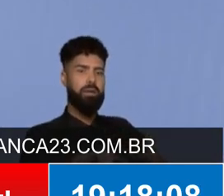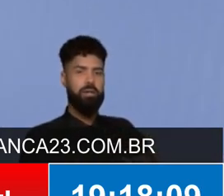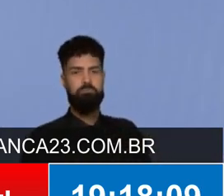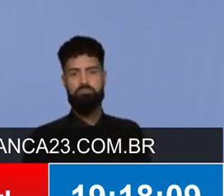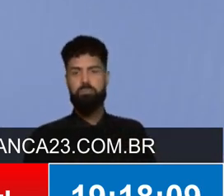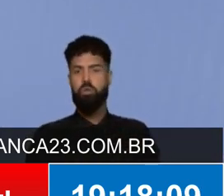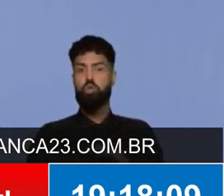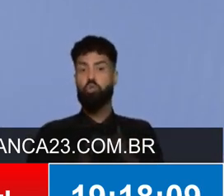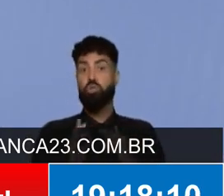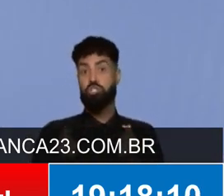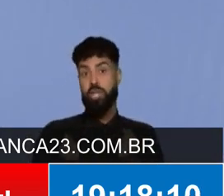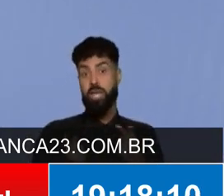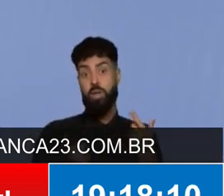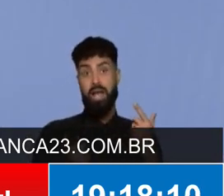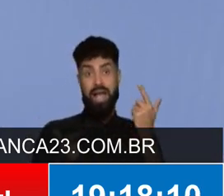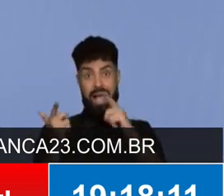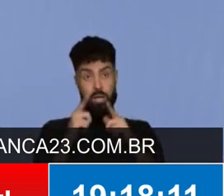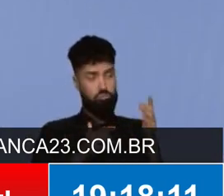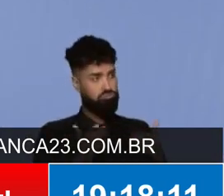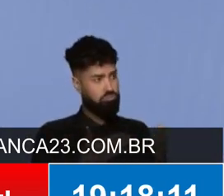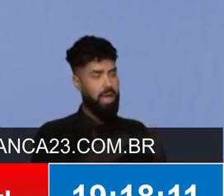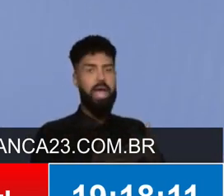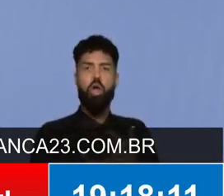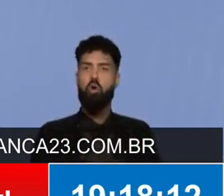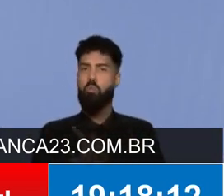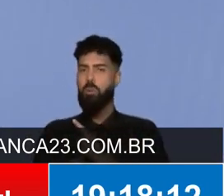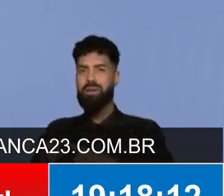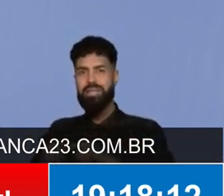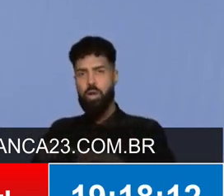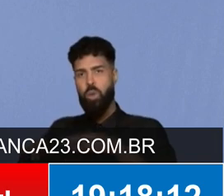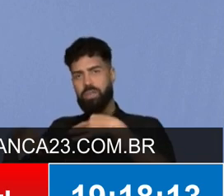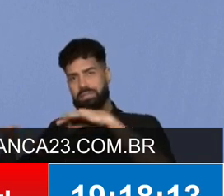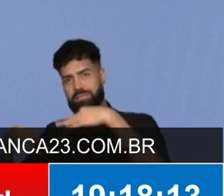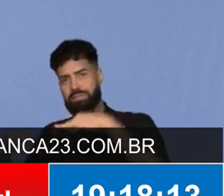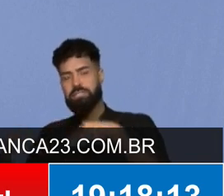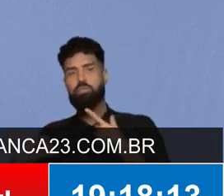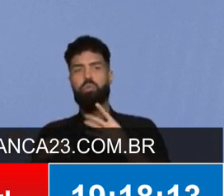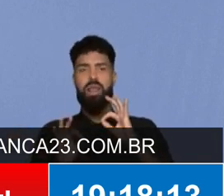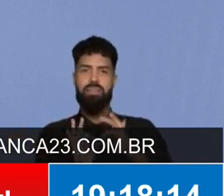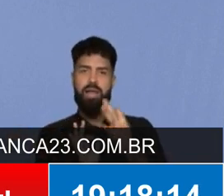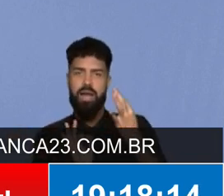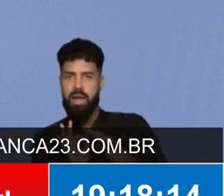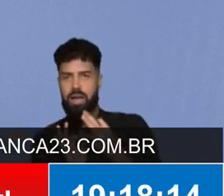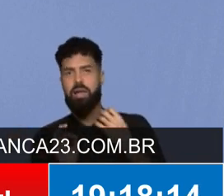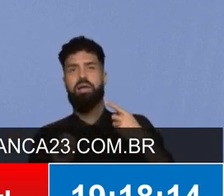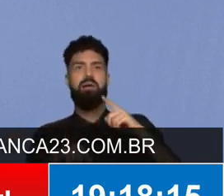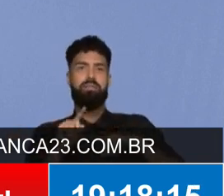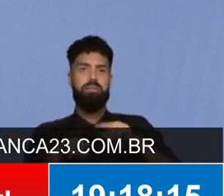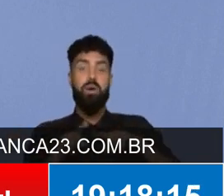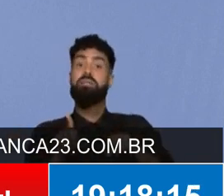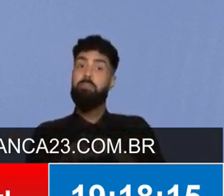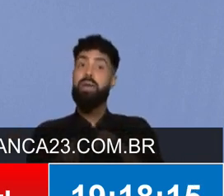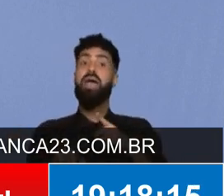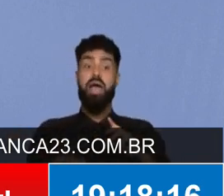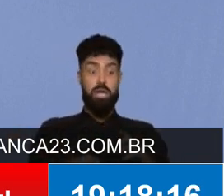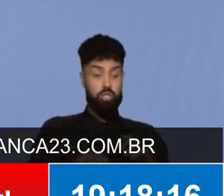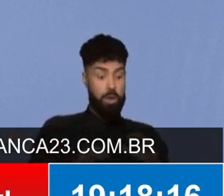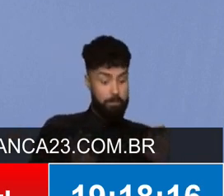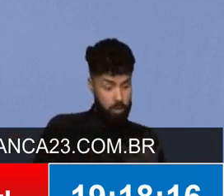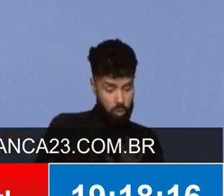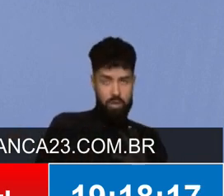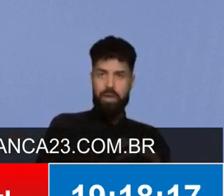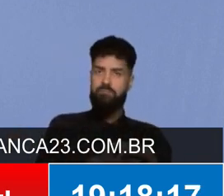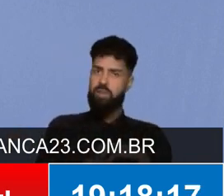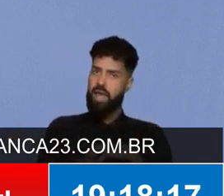até agora foi para compra de materiais, tecidos, aviamentos e frete desse material. Chegou agora